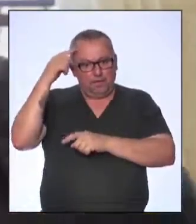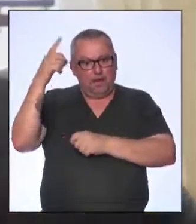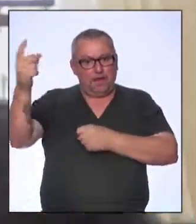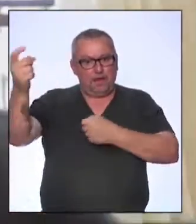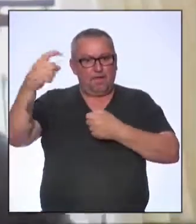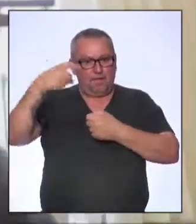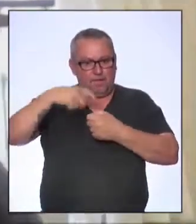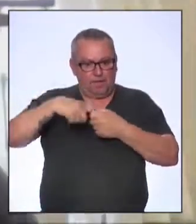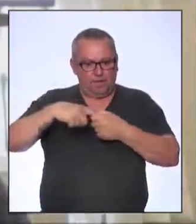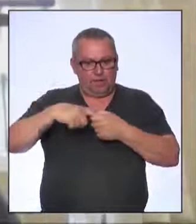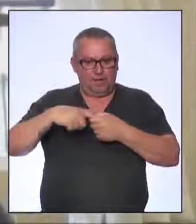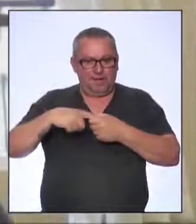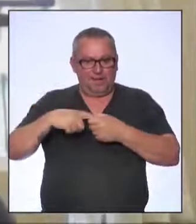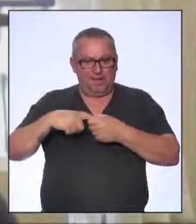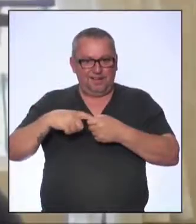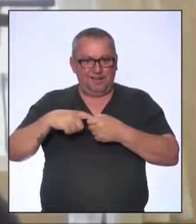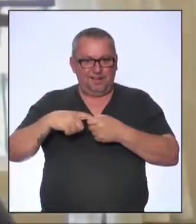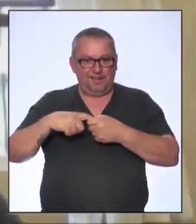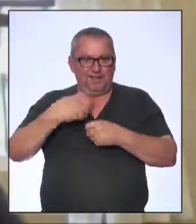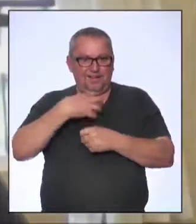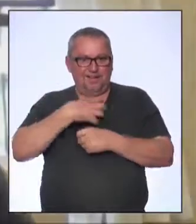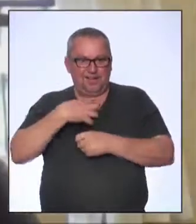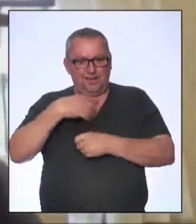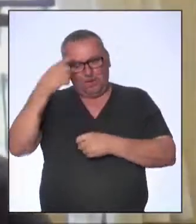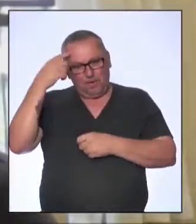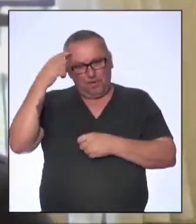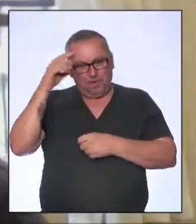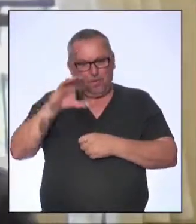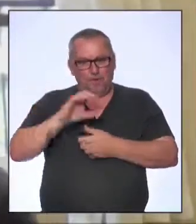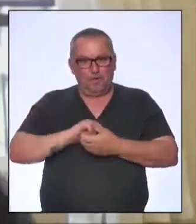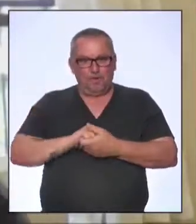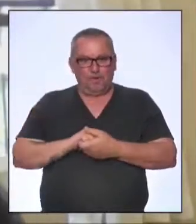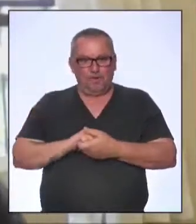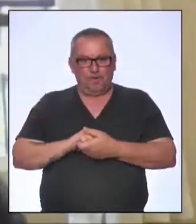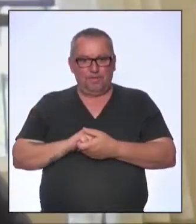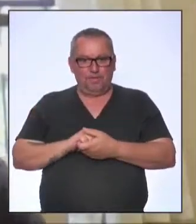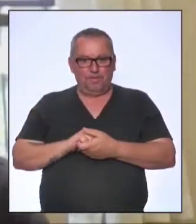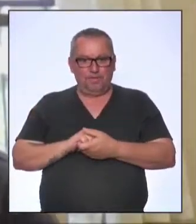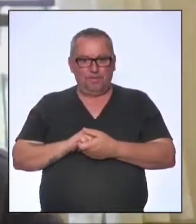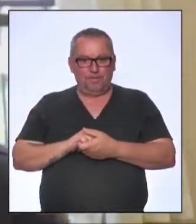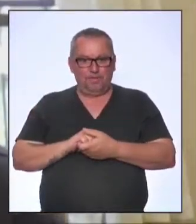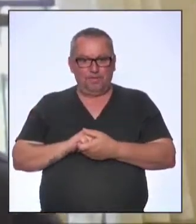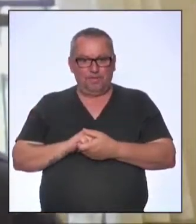né, Raquel? Essa forma que eu penso um pouco, né?